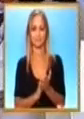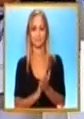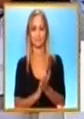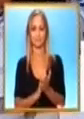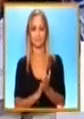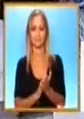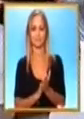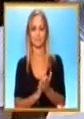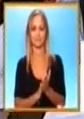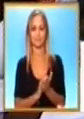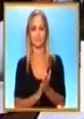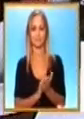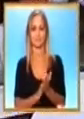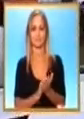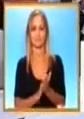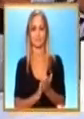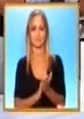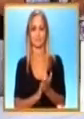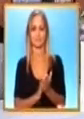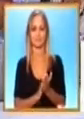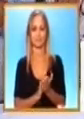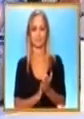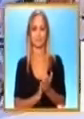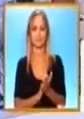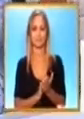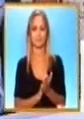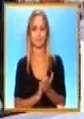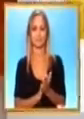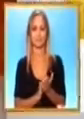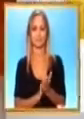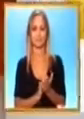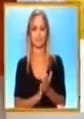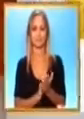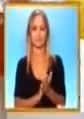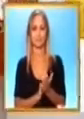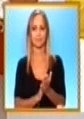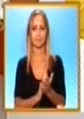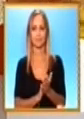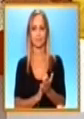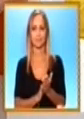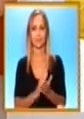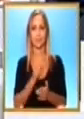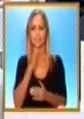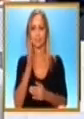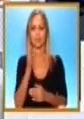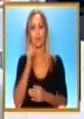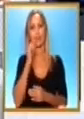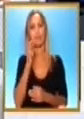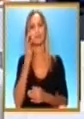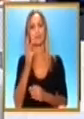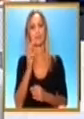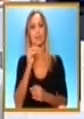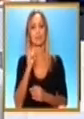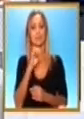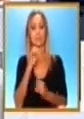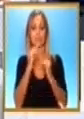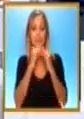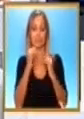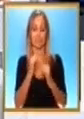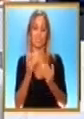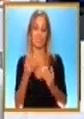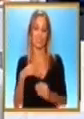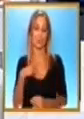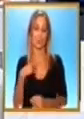Vanessa. Tu ouviste? Olha, temos que nos despedir brevemente daqueles que nos vêm através da SIC Internacional e sei que estão cheios de pena porque